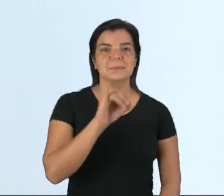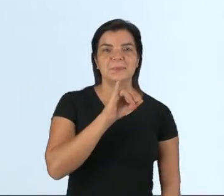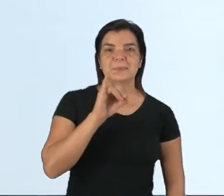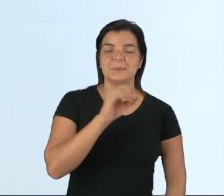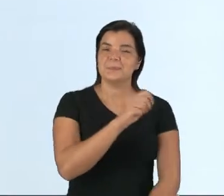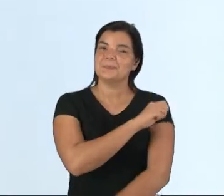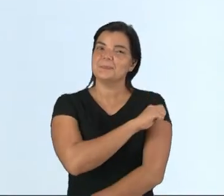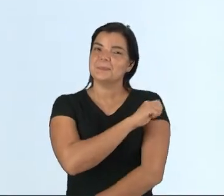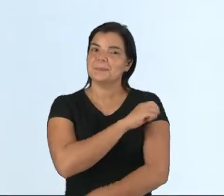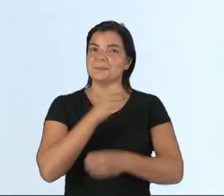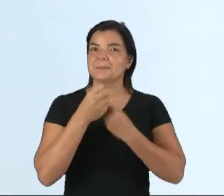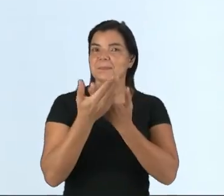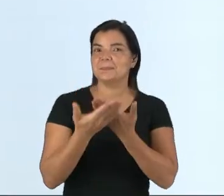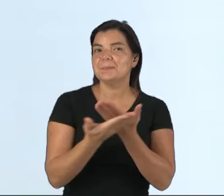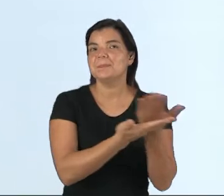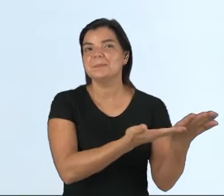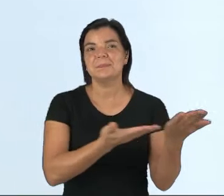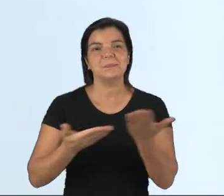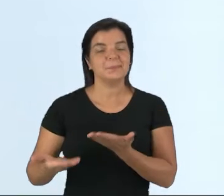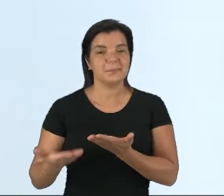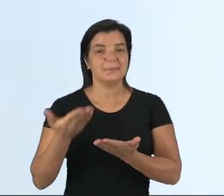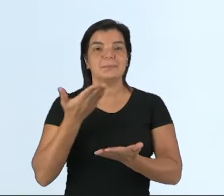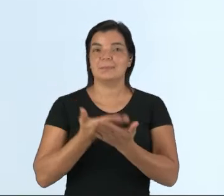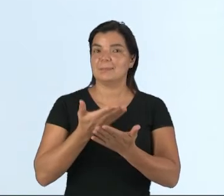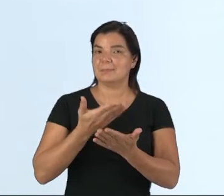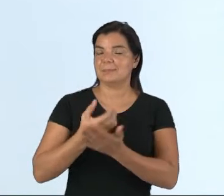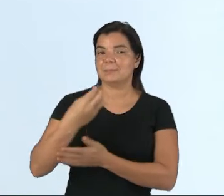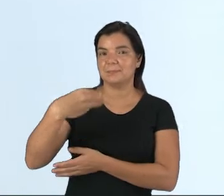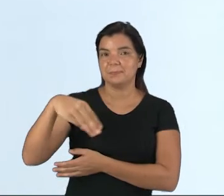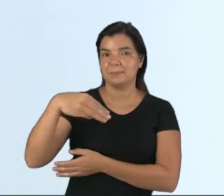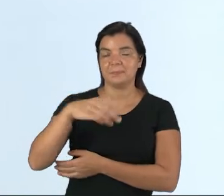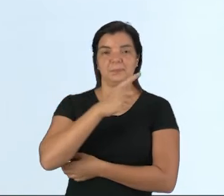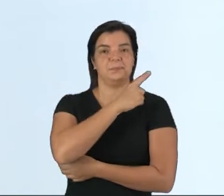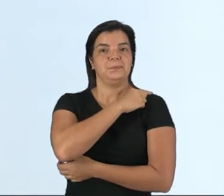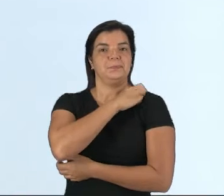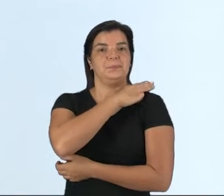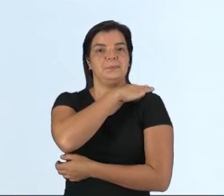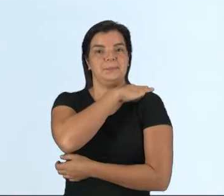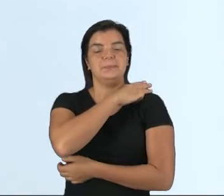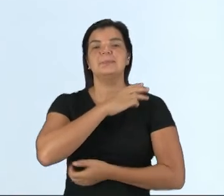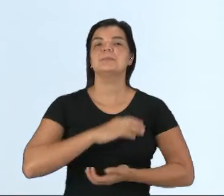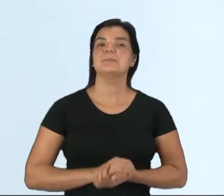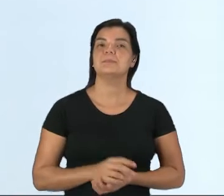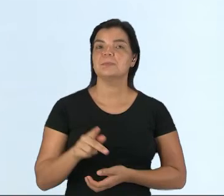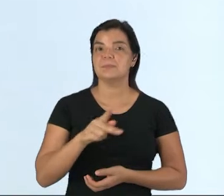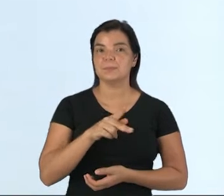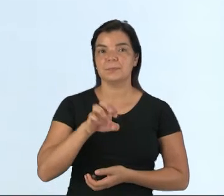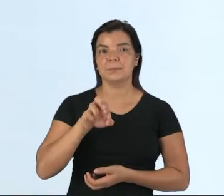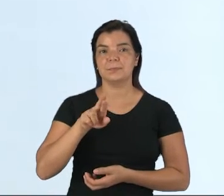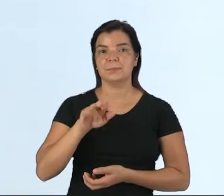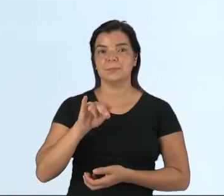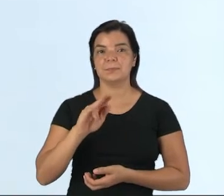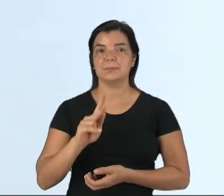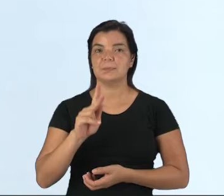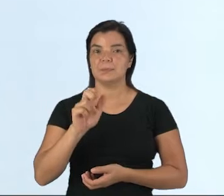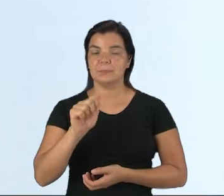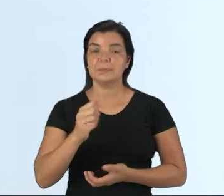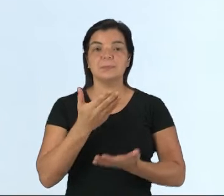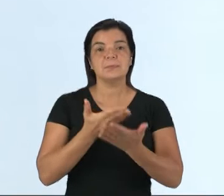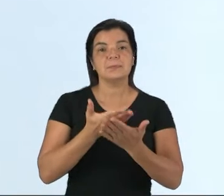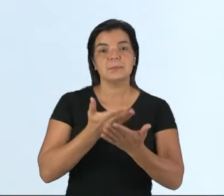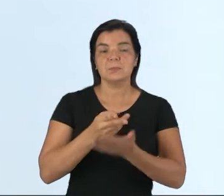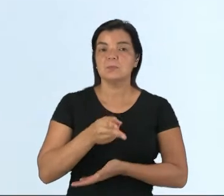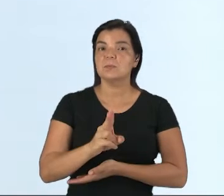Olá, alunos, tudo bem? Bem-vindos a mais uma aula de matemática da primeira série do ensino médio. Eu sou a professora Érica e nessa aula nós